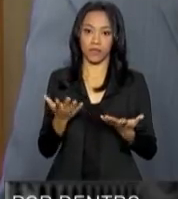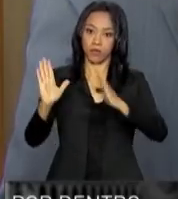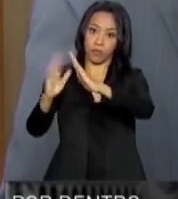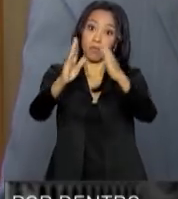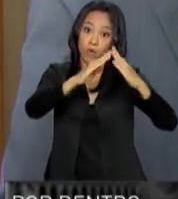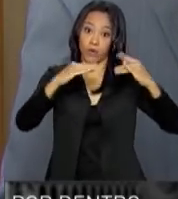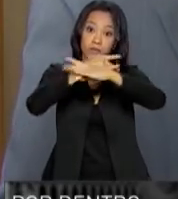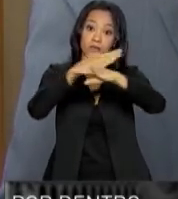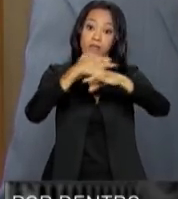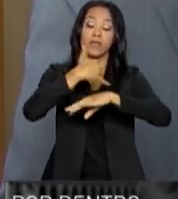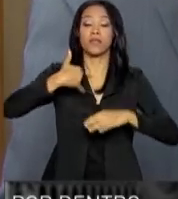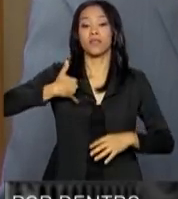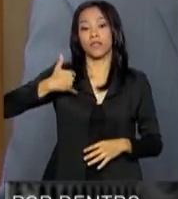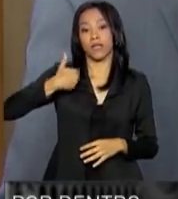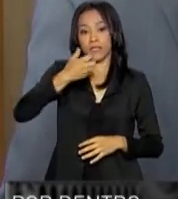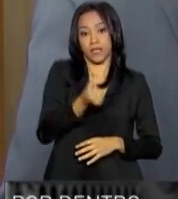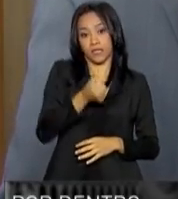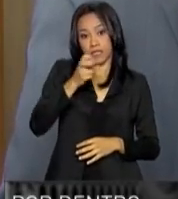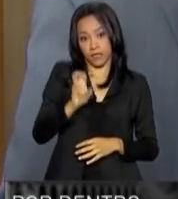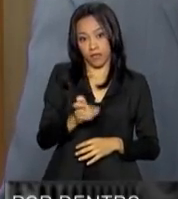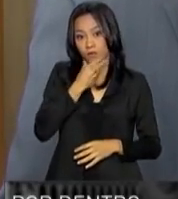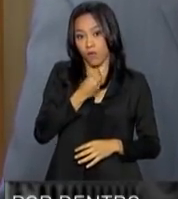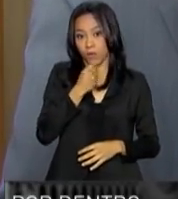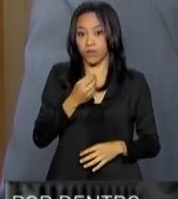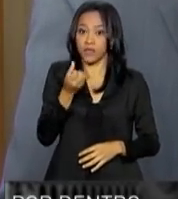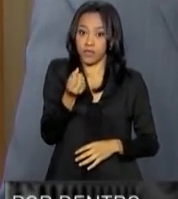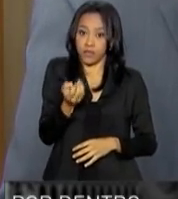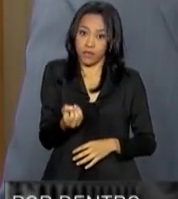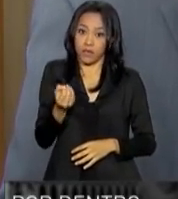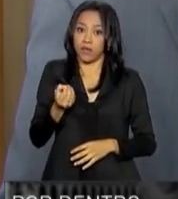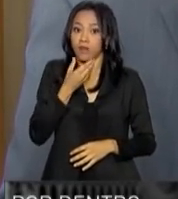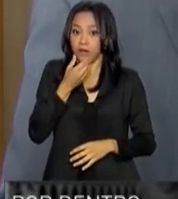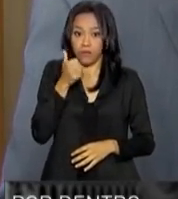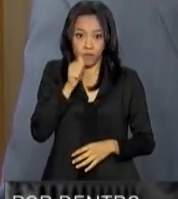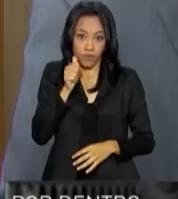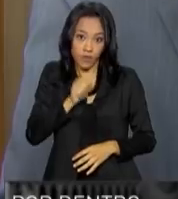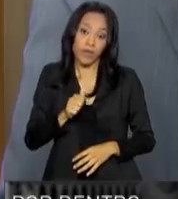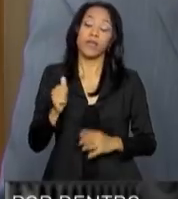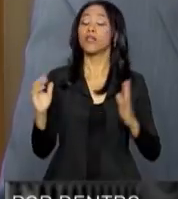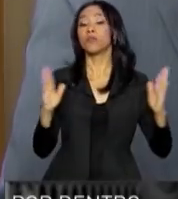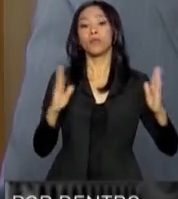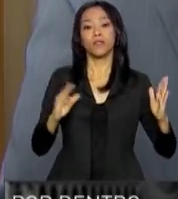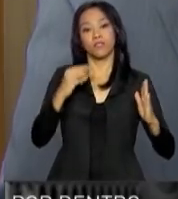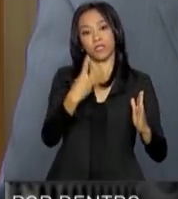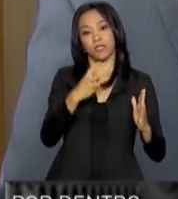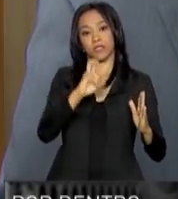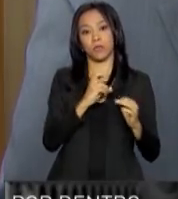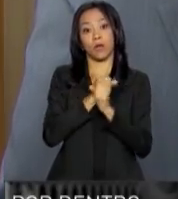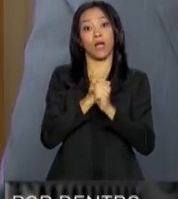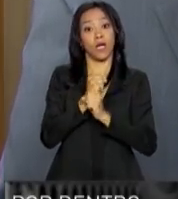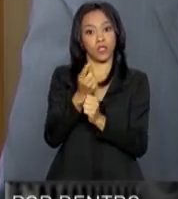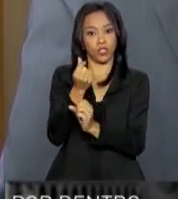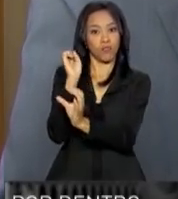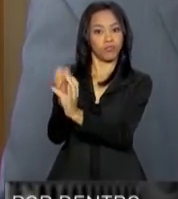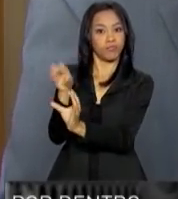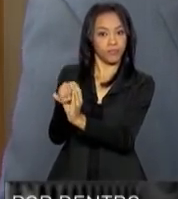tem 65 anos homem ou 60 anos mulher e o tempo mínimo de 15 anos de contribuição eles também teriam direito